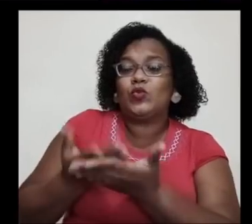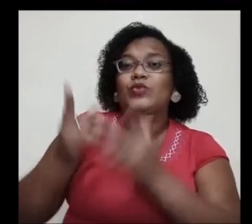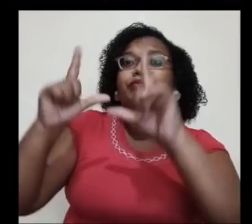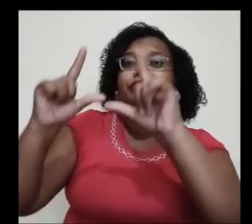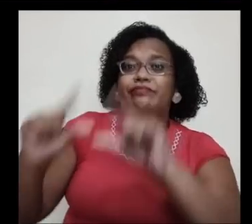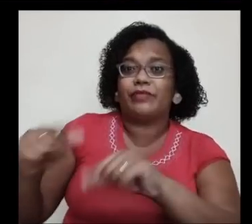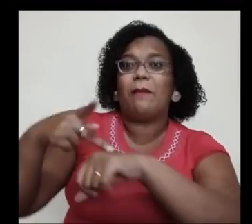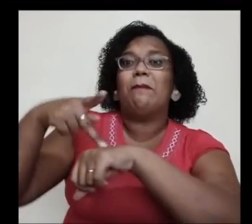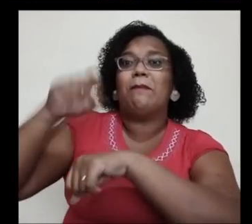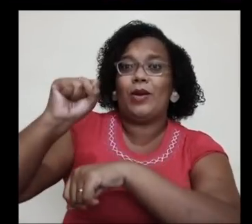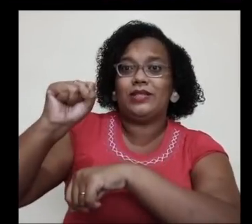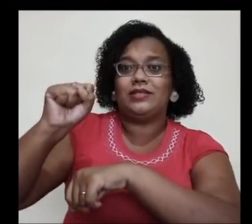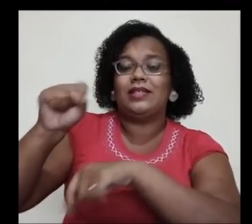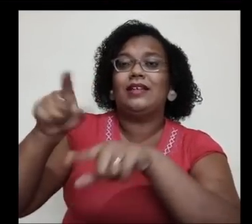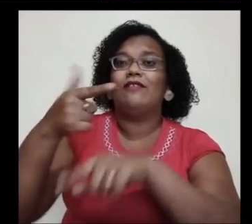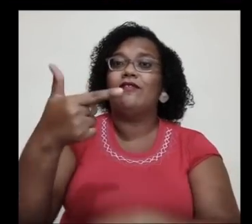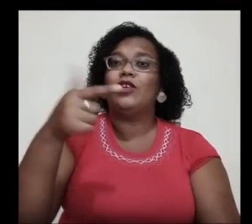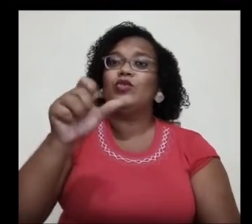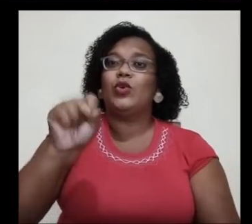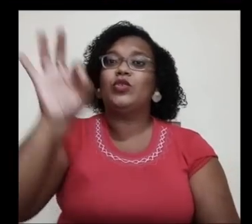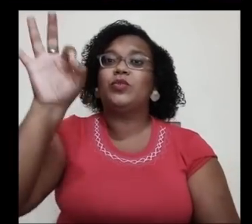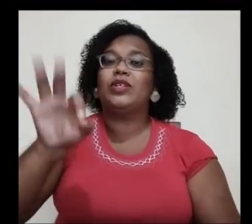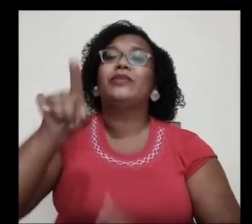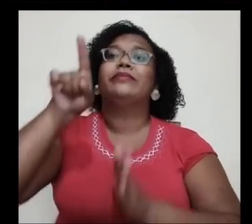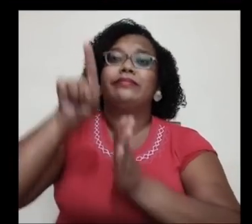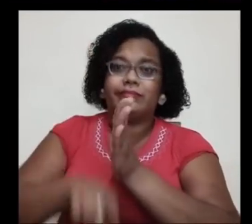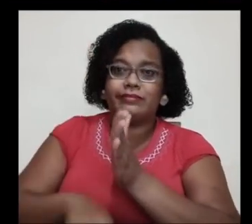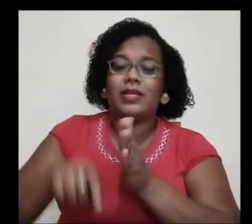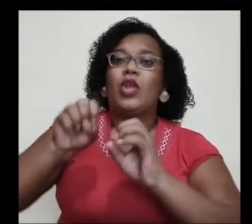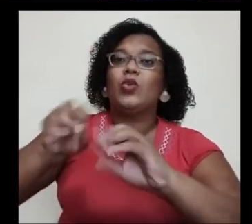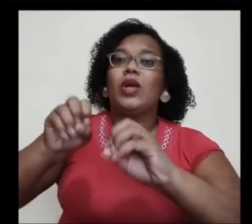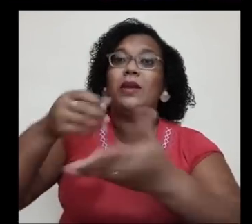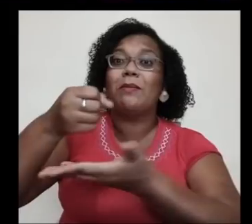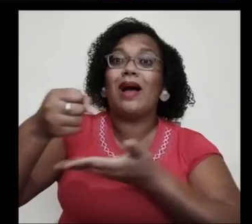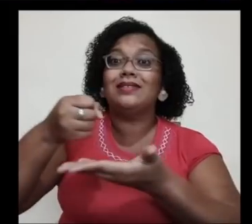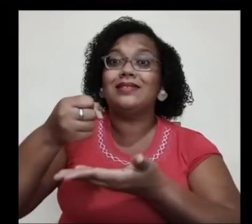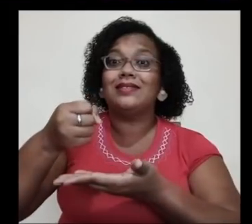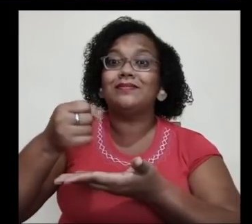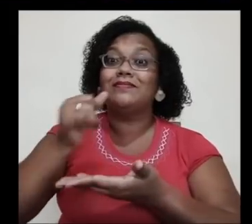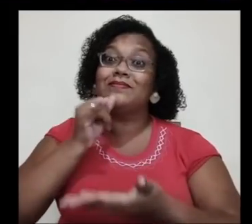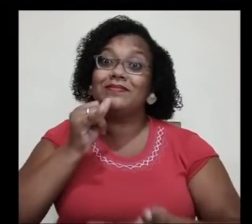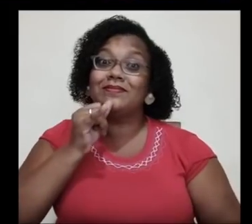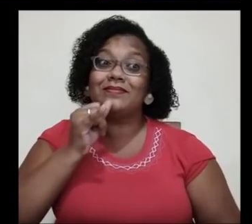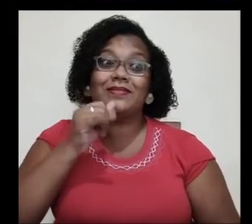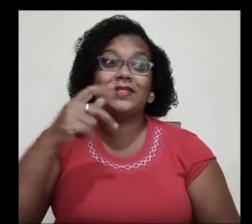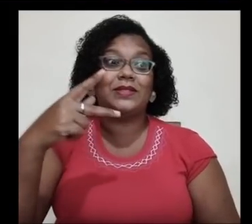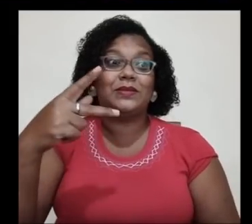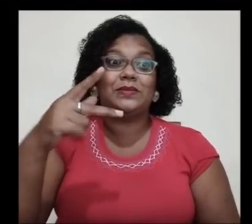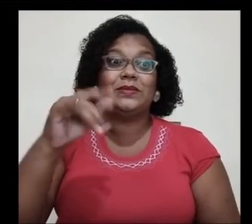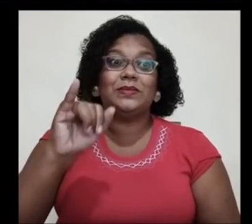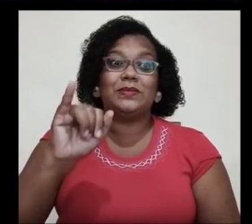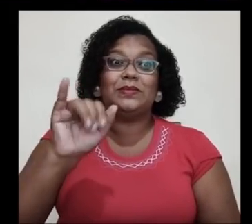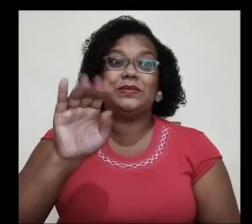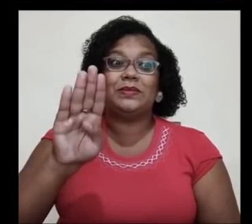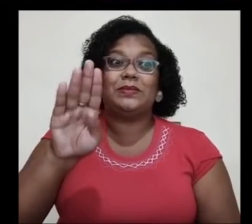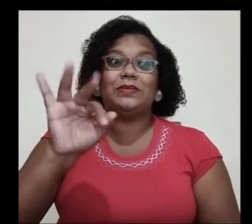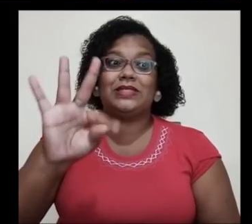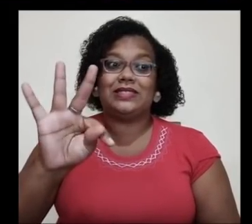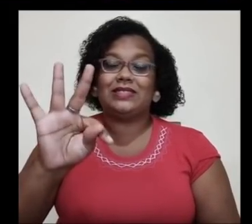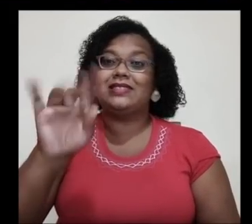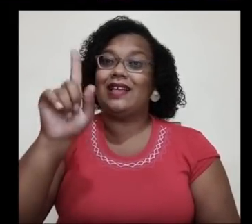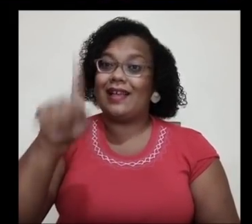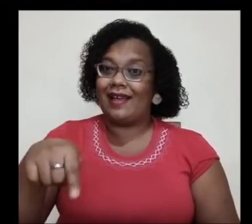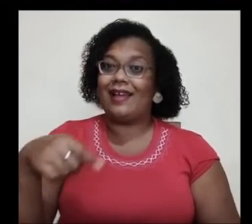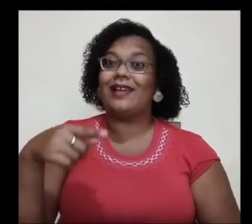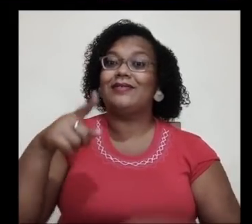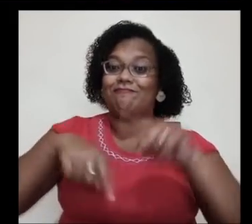que é um programa que é muito importante. E chamando a atenção que esses recursos da CAPES e do CNPq também estão, boa parte deles,